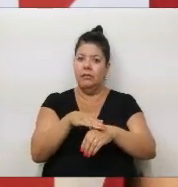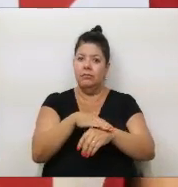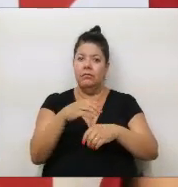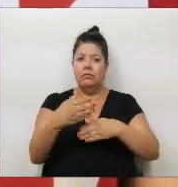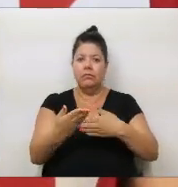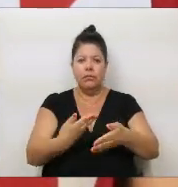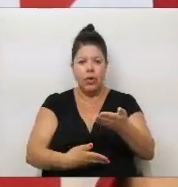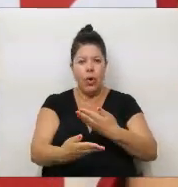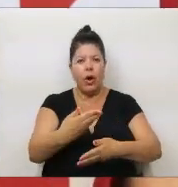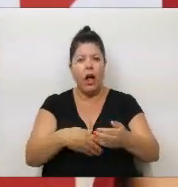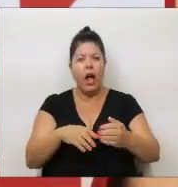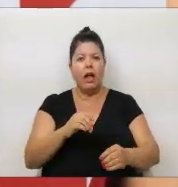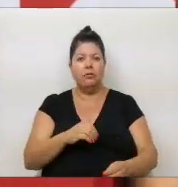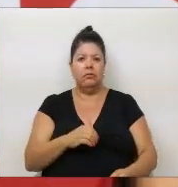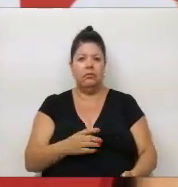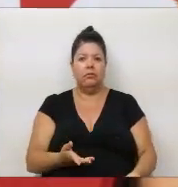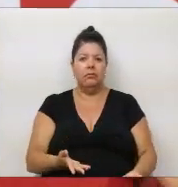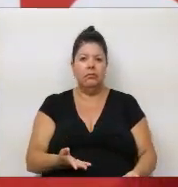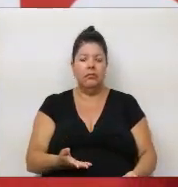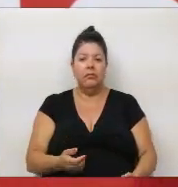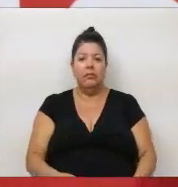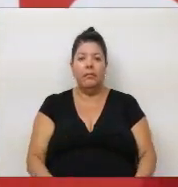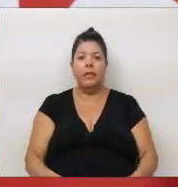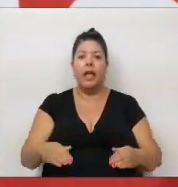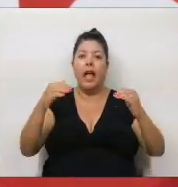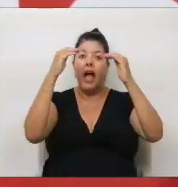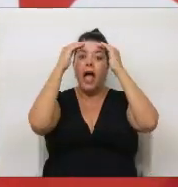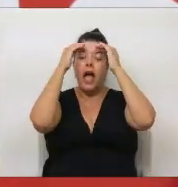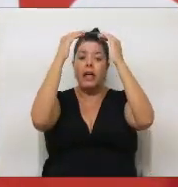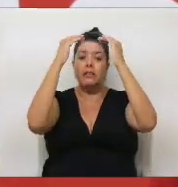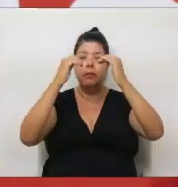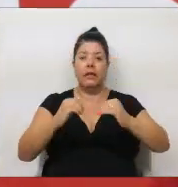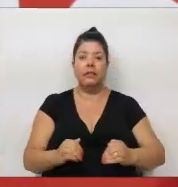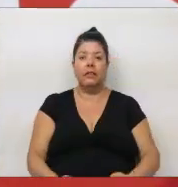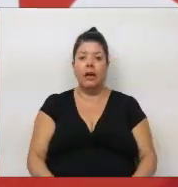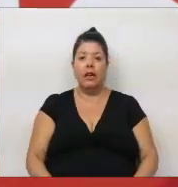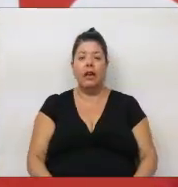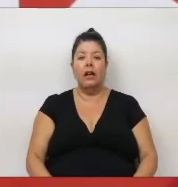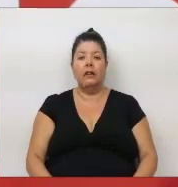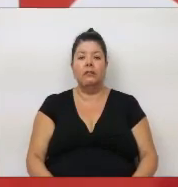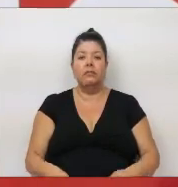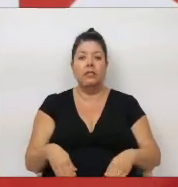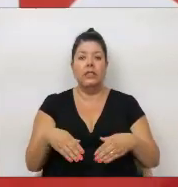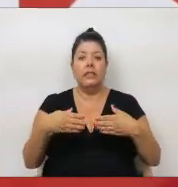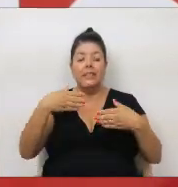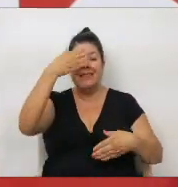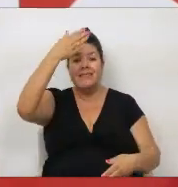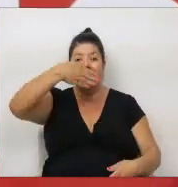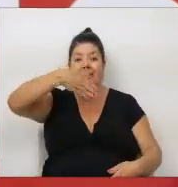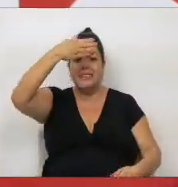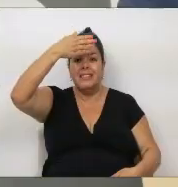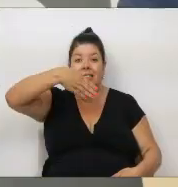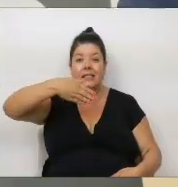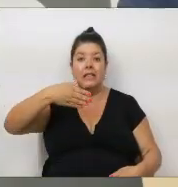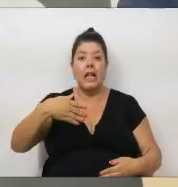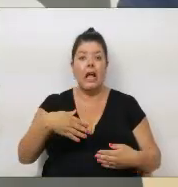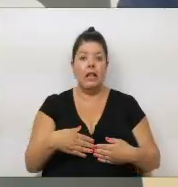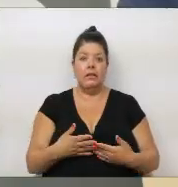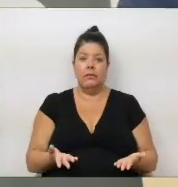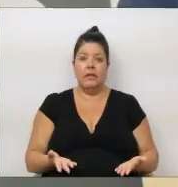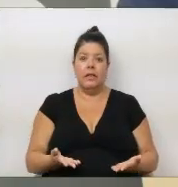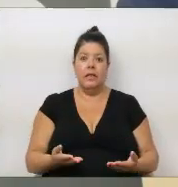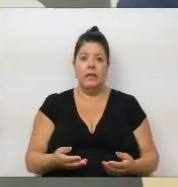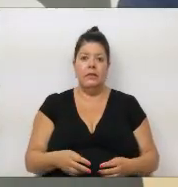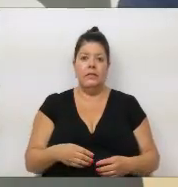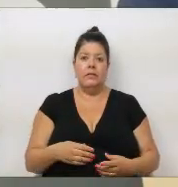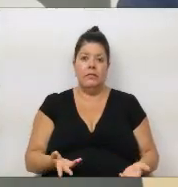passar, sim, por uma relação extremamente respeitosa, aberta e transparente com o legislativo. Isso